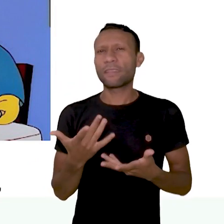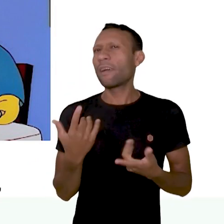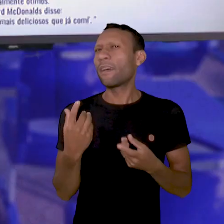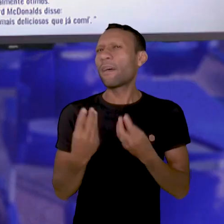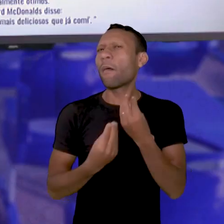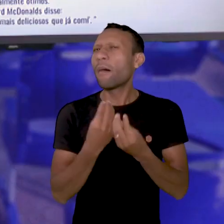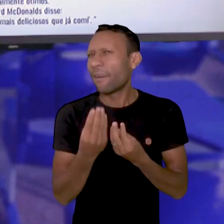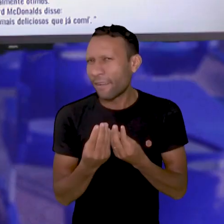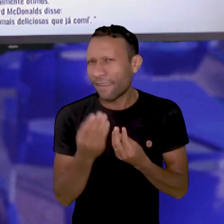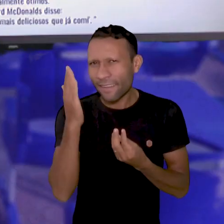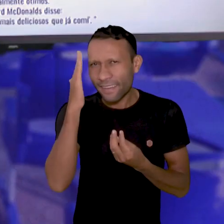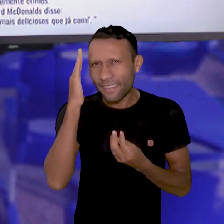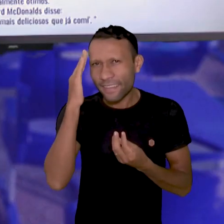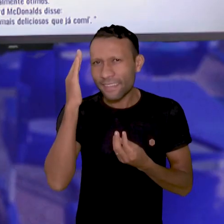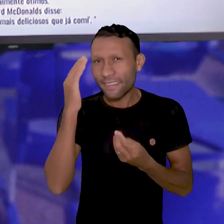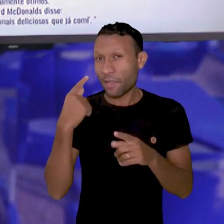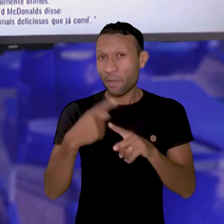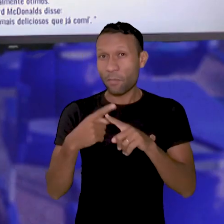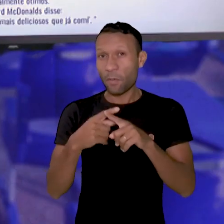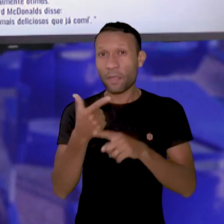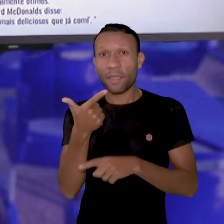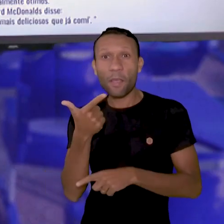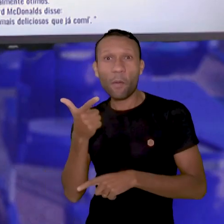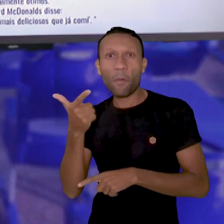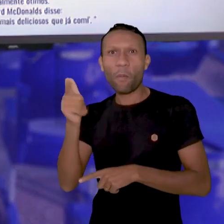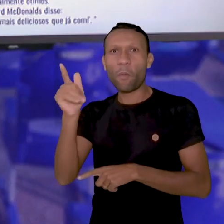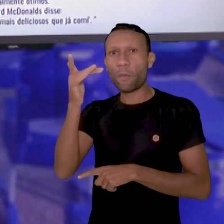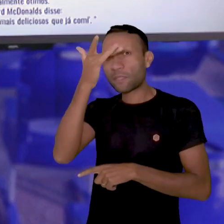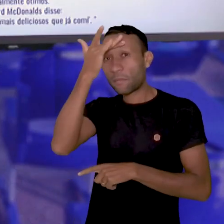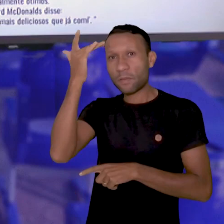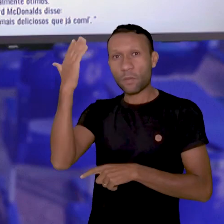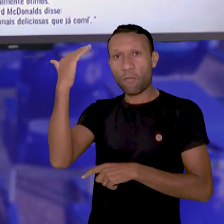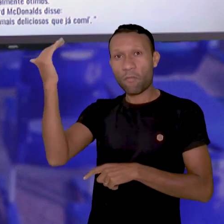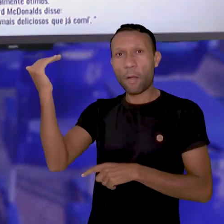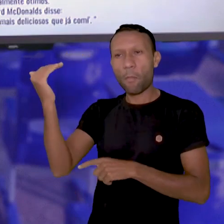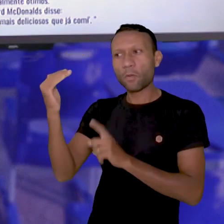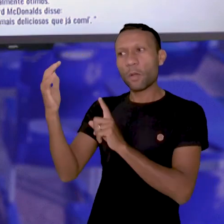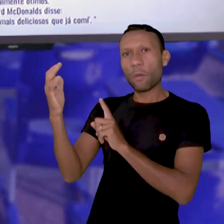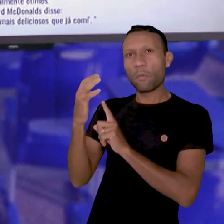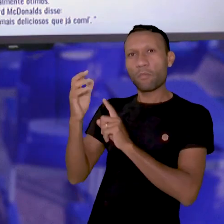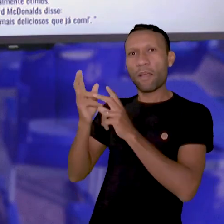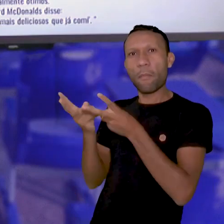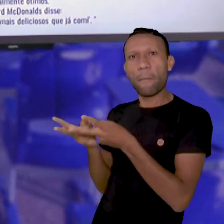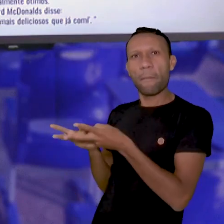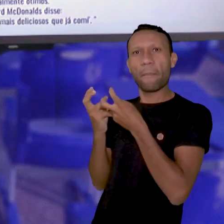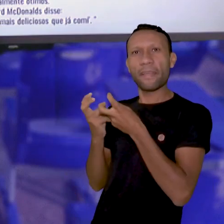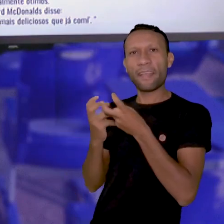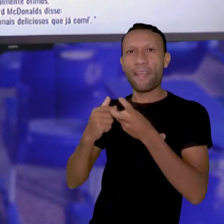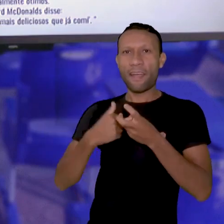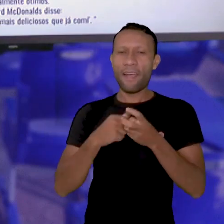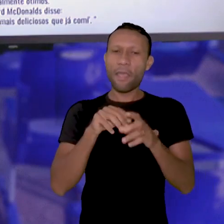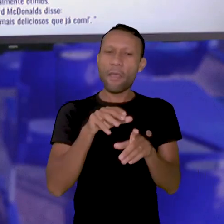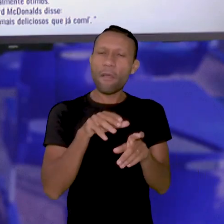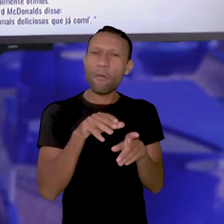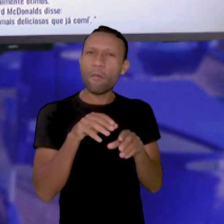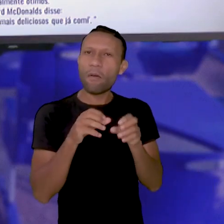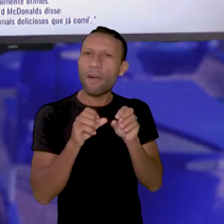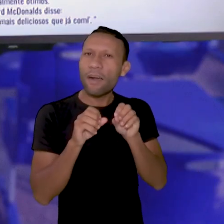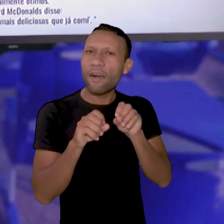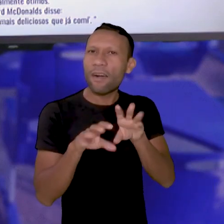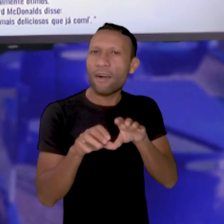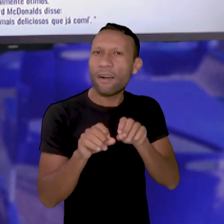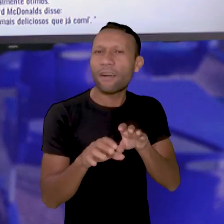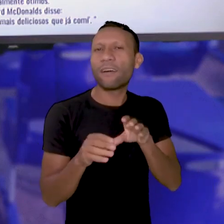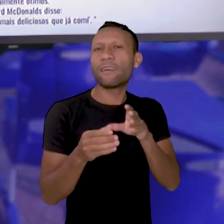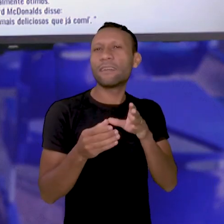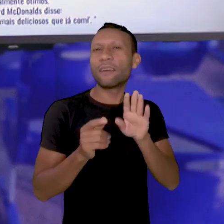seja, eu tive que trazer a fala de uma pessoa consagrada, nesse caso, o Richard McDonald é um dos criadores da